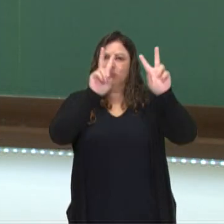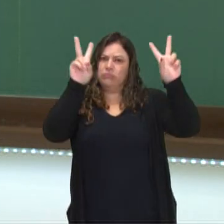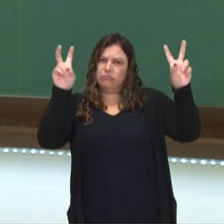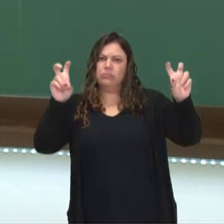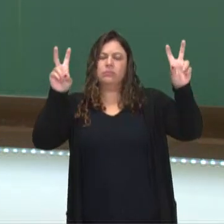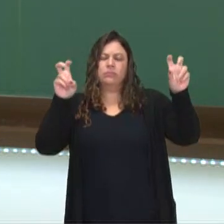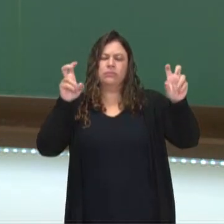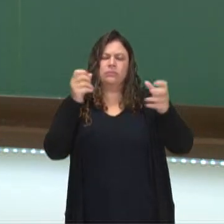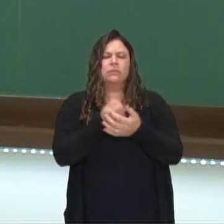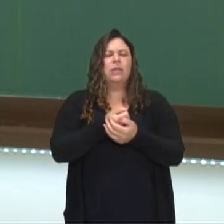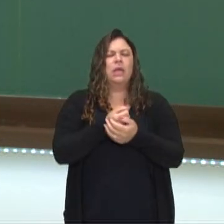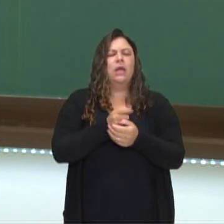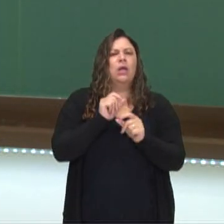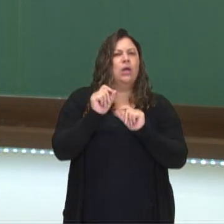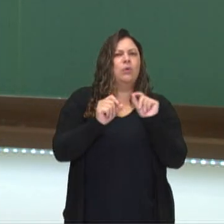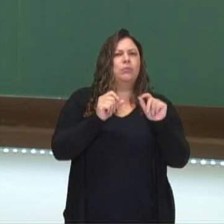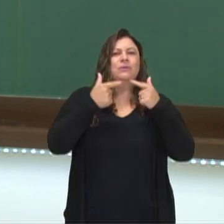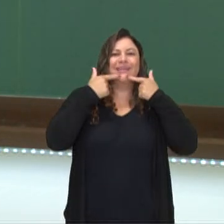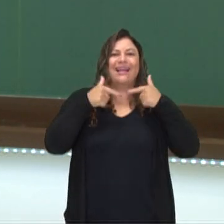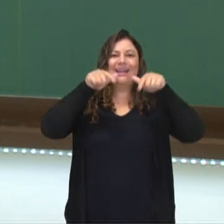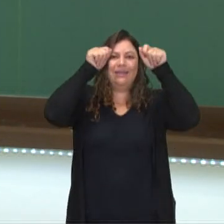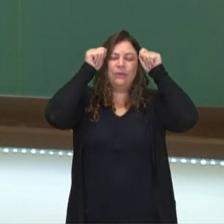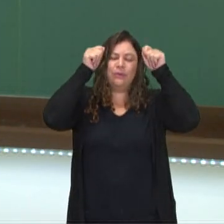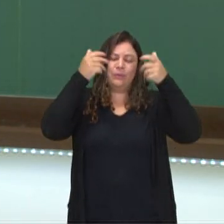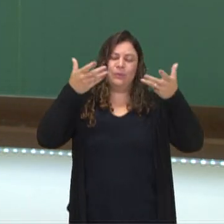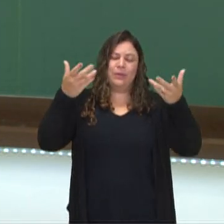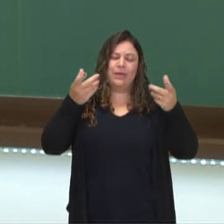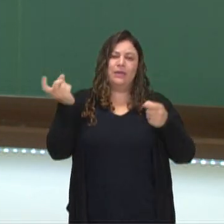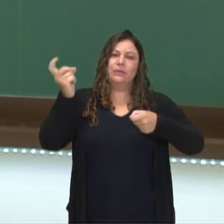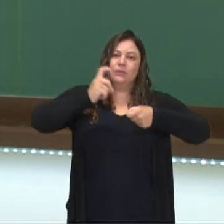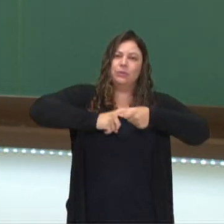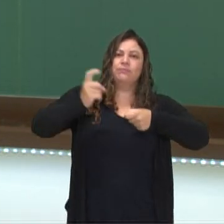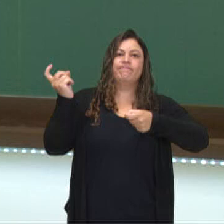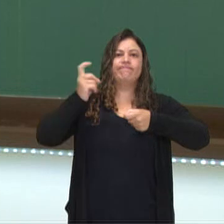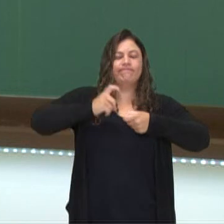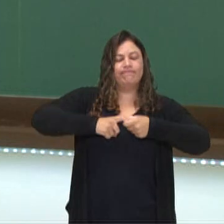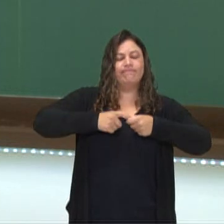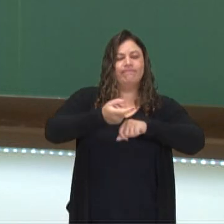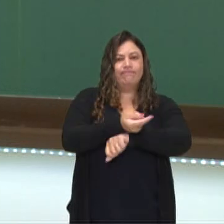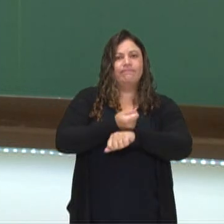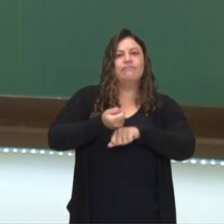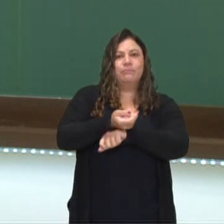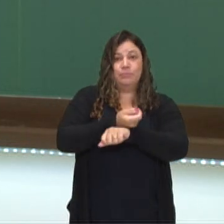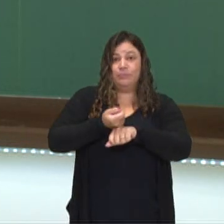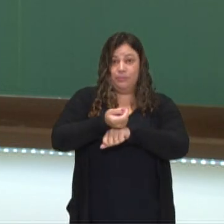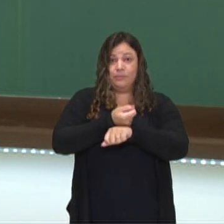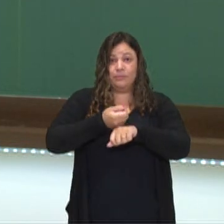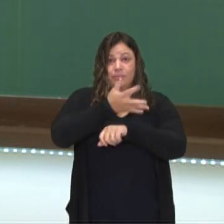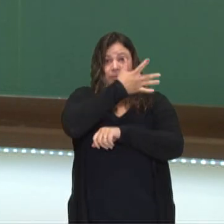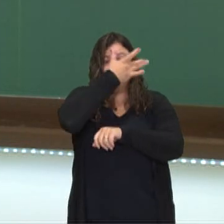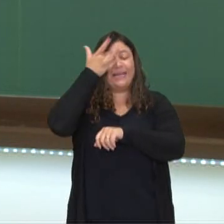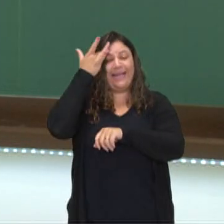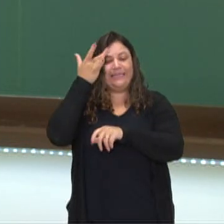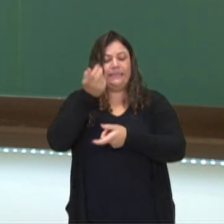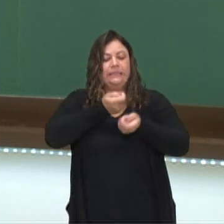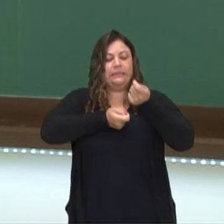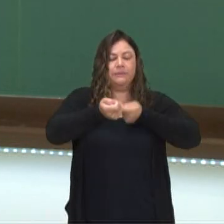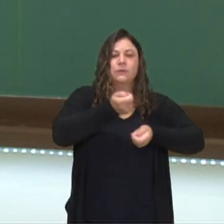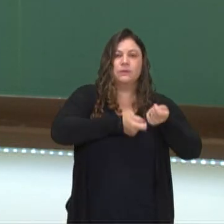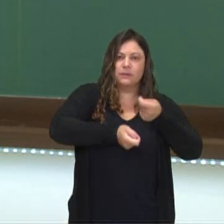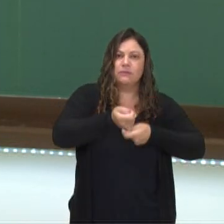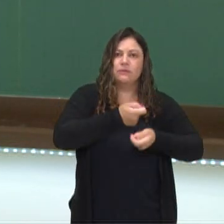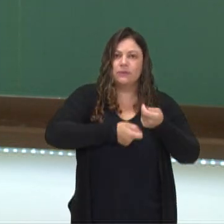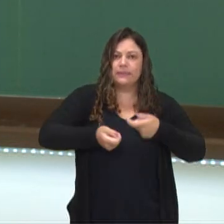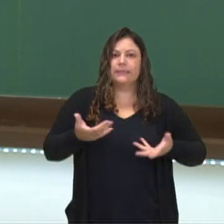muito peculiares à linguagem associada aos capitais e às pessoas que negociam em bolsas de